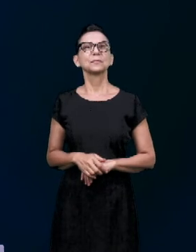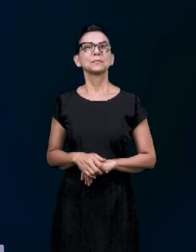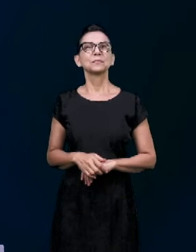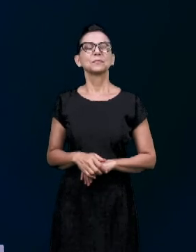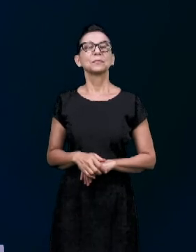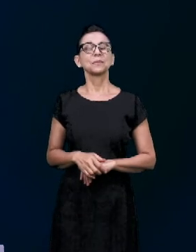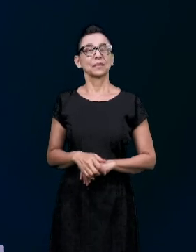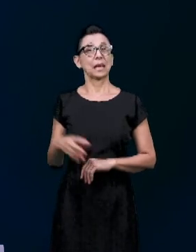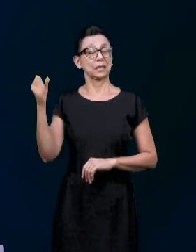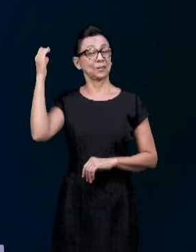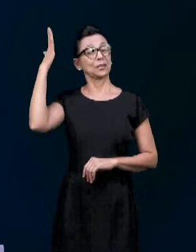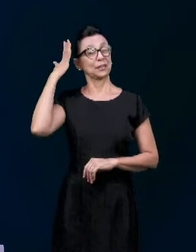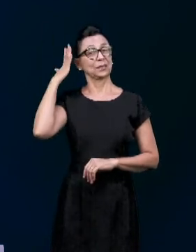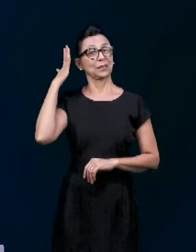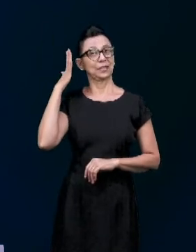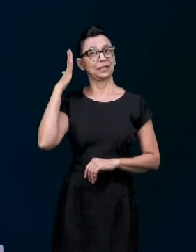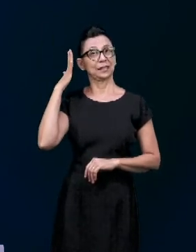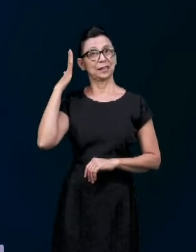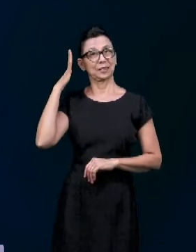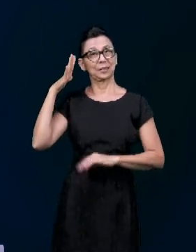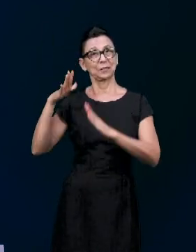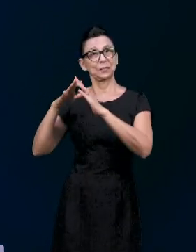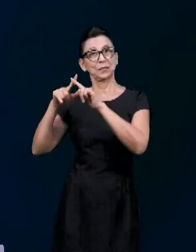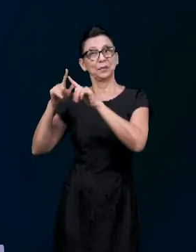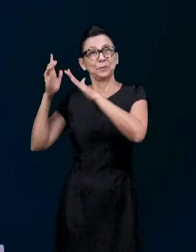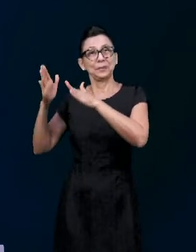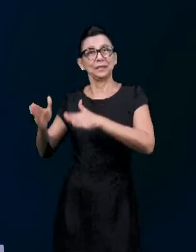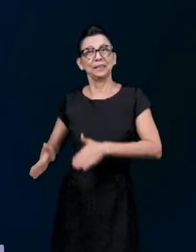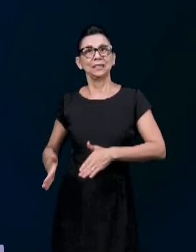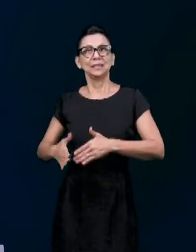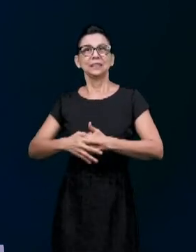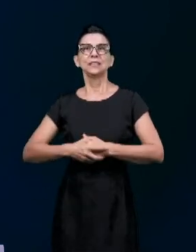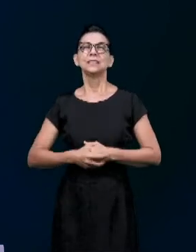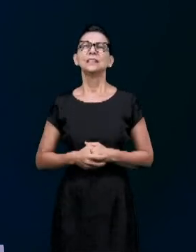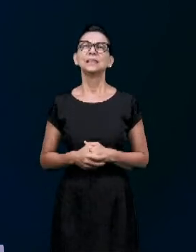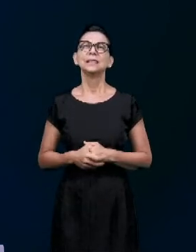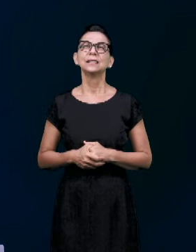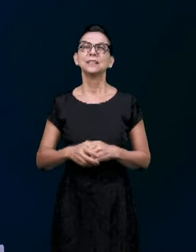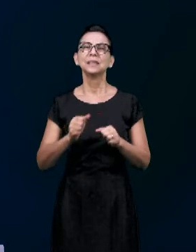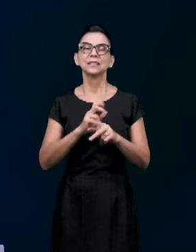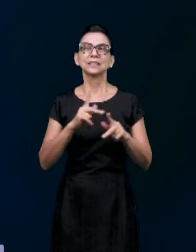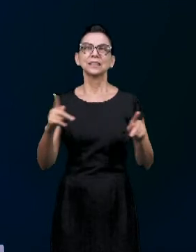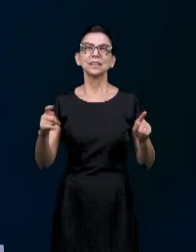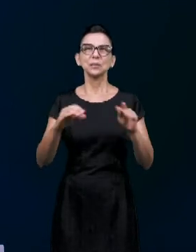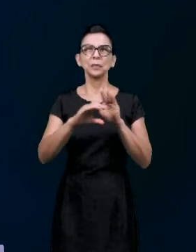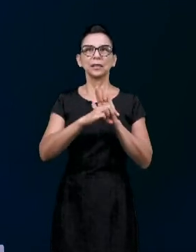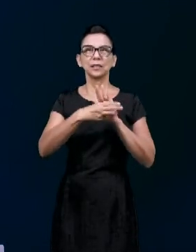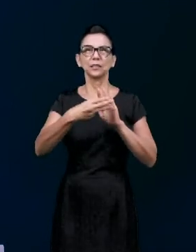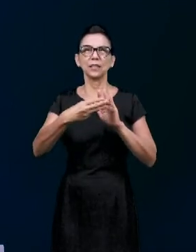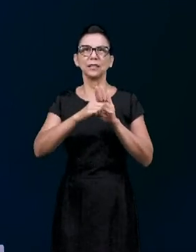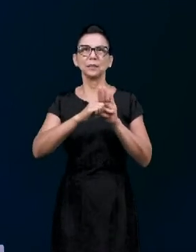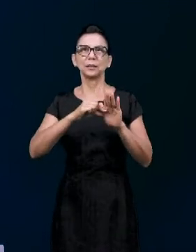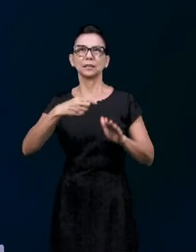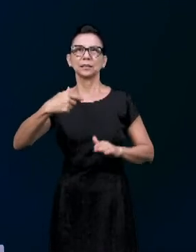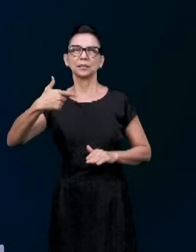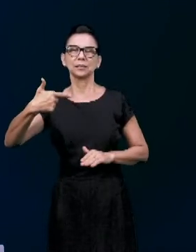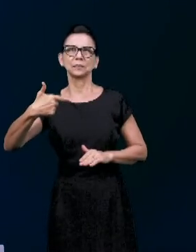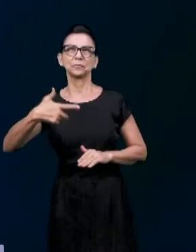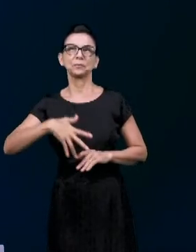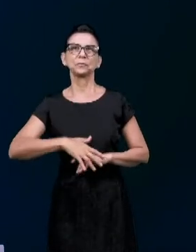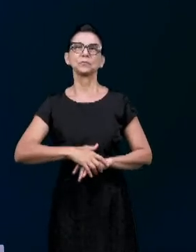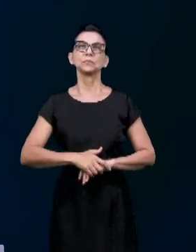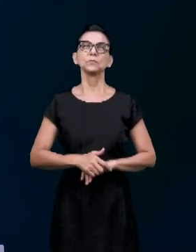de Deus para a sua vida. Nós podemos até ver o versículo 2 que fala justamente isso, que o Senhor orienta para que ela esteja vigilante. No